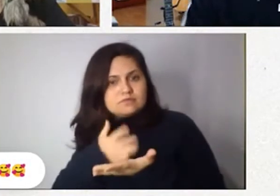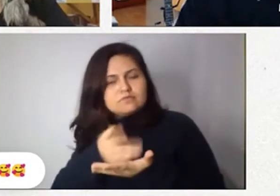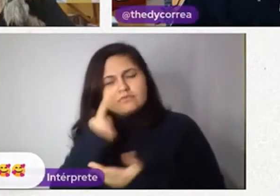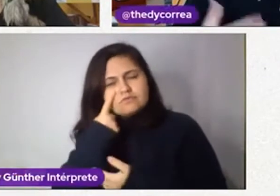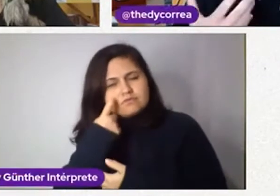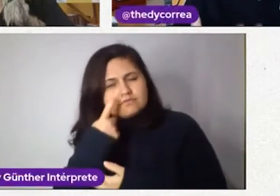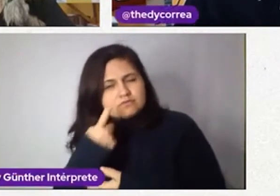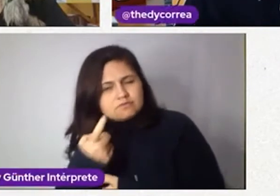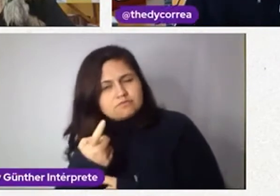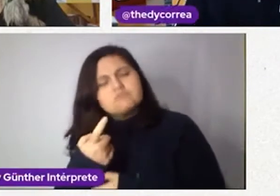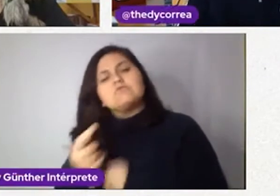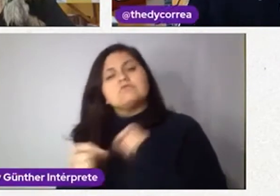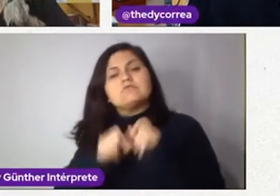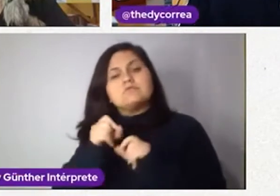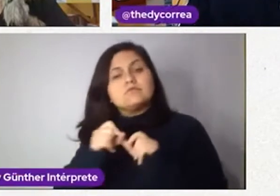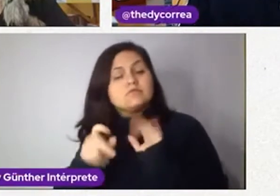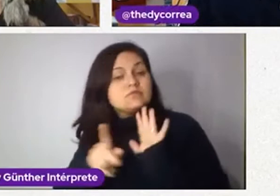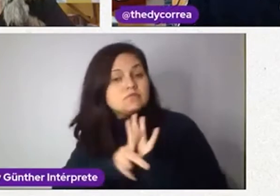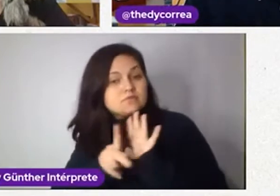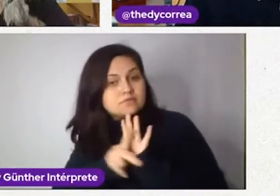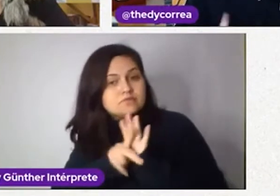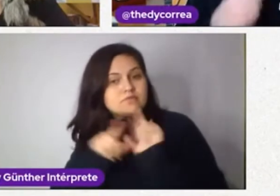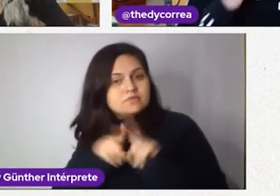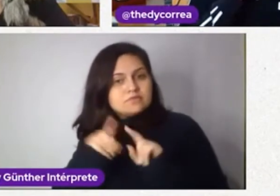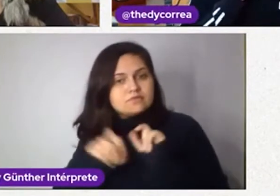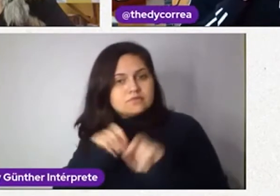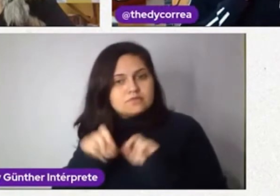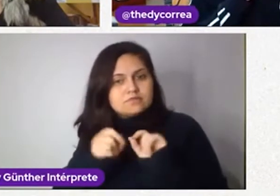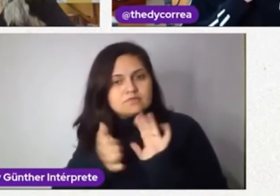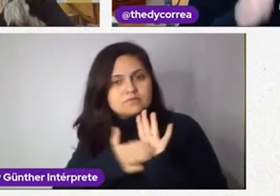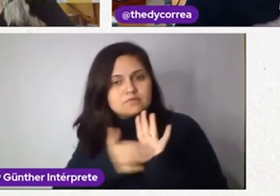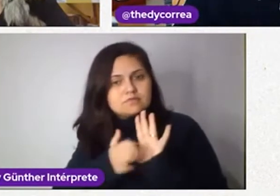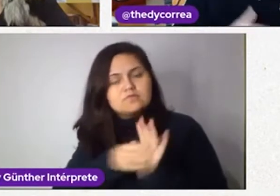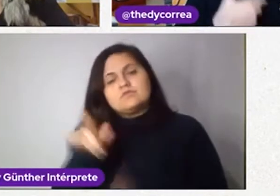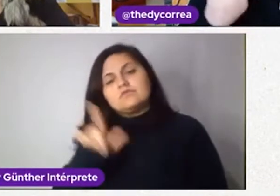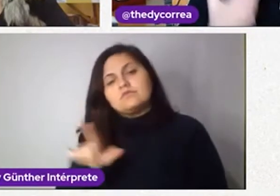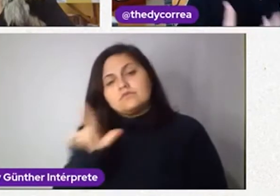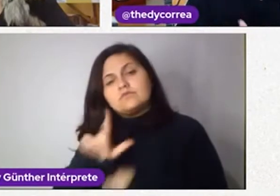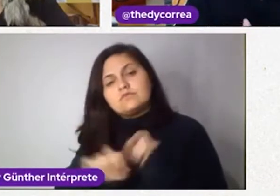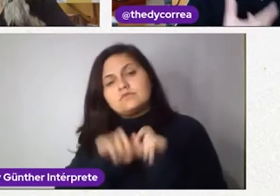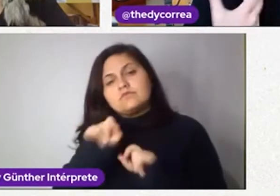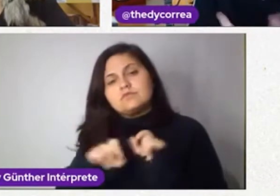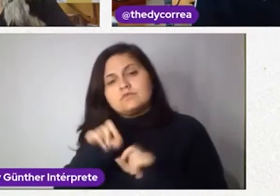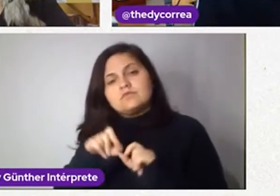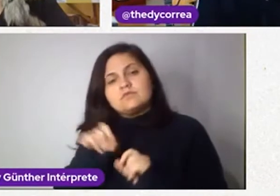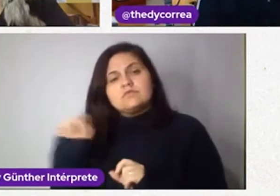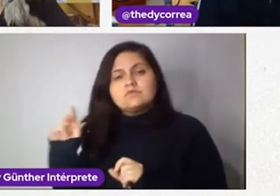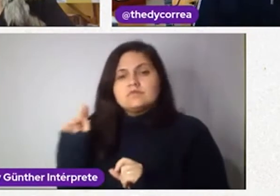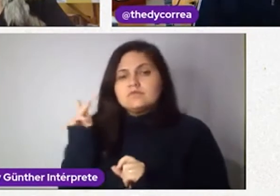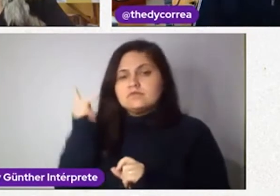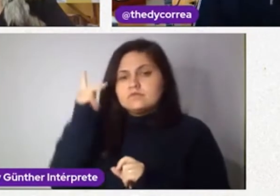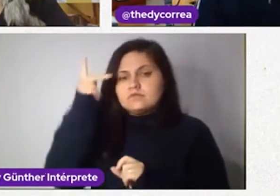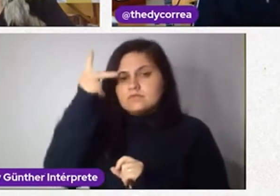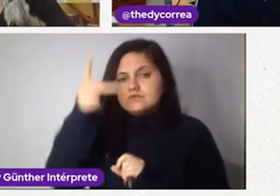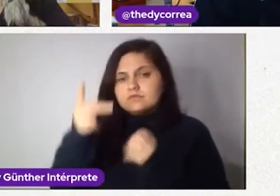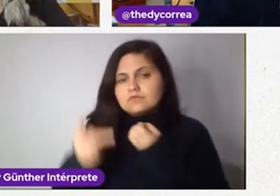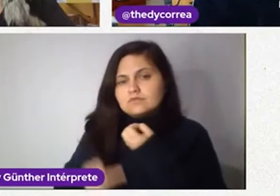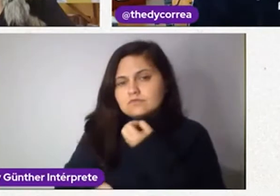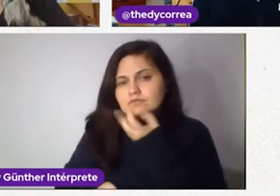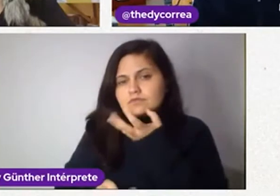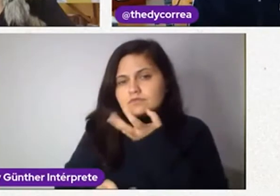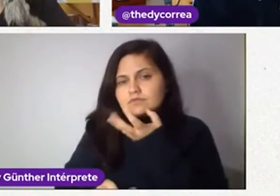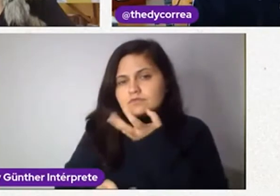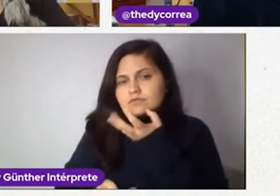interessante como proposta literária, é que como se fossem histórias contadas com a linguagem poética,